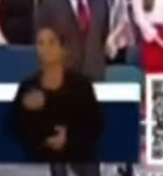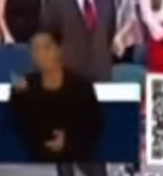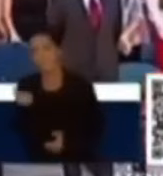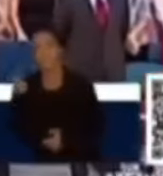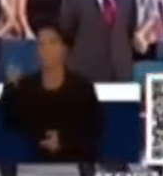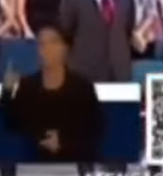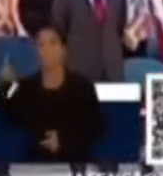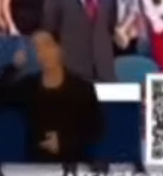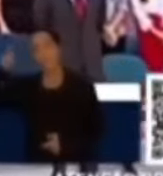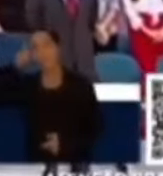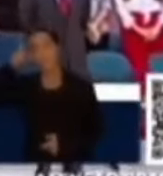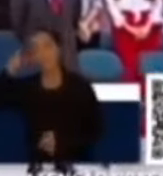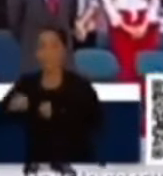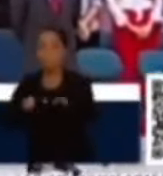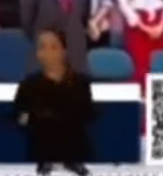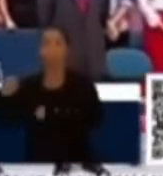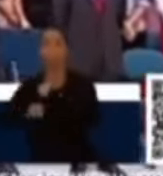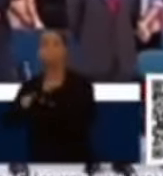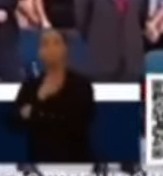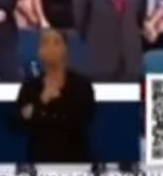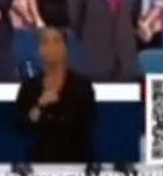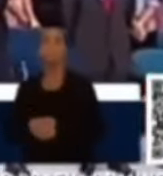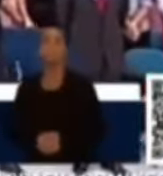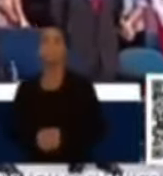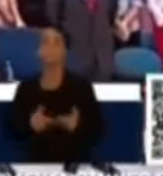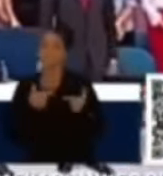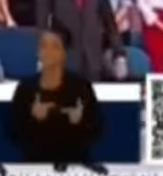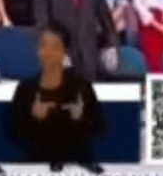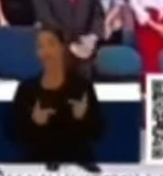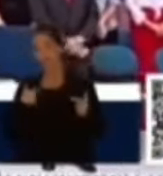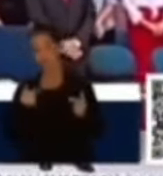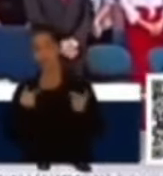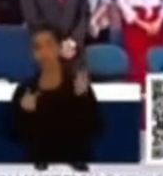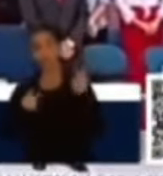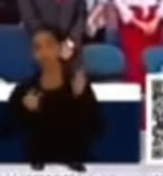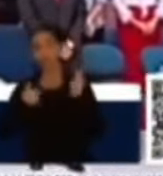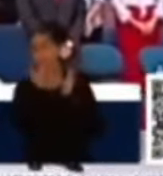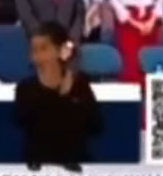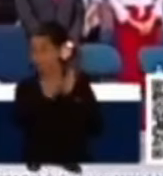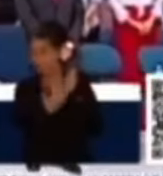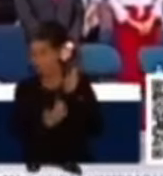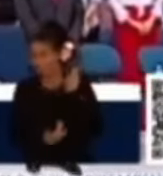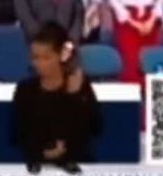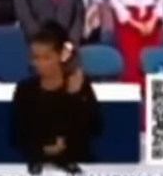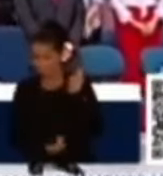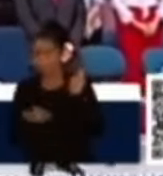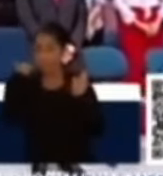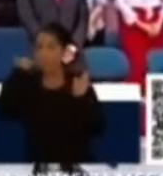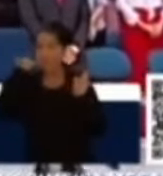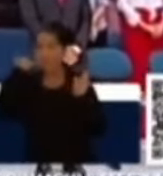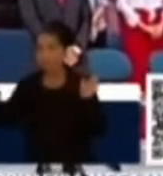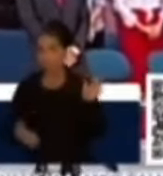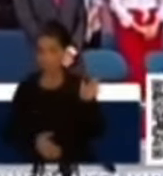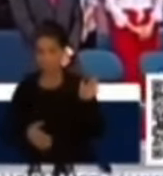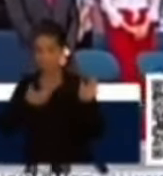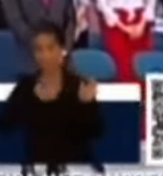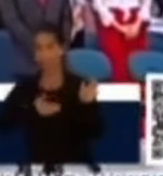noite perturbando. Quer que eu dê a lista? Não, não, deixa pra lá. Como eu tô mais